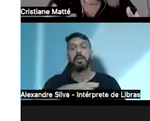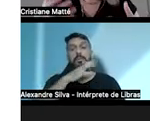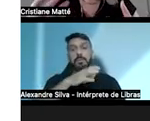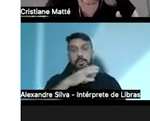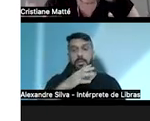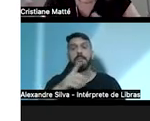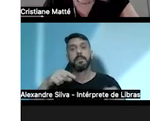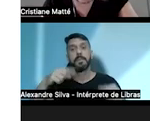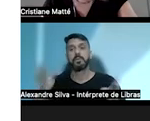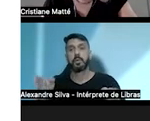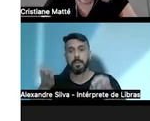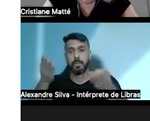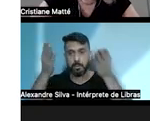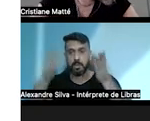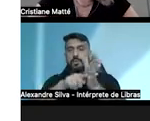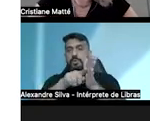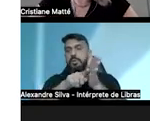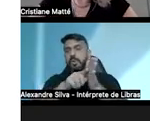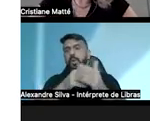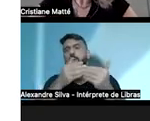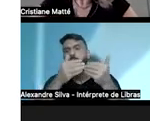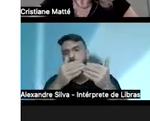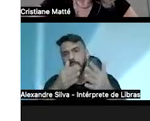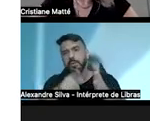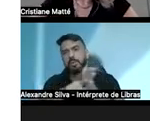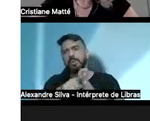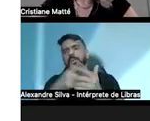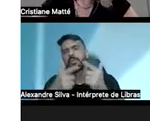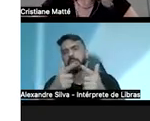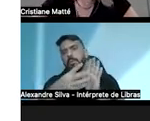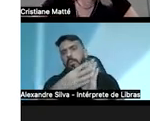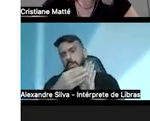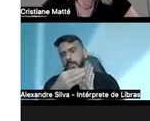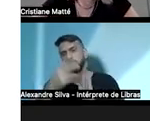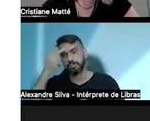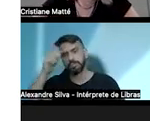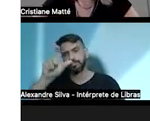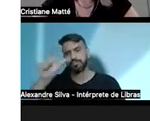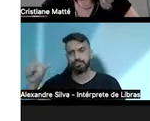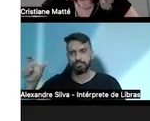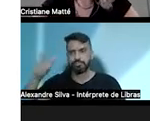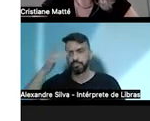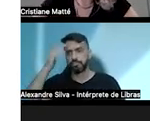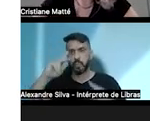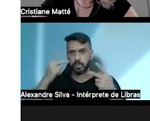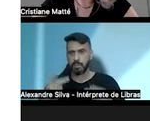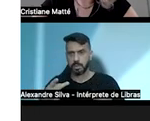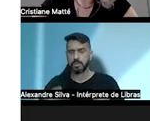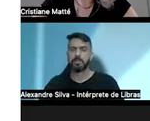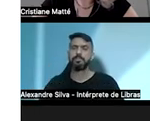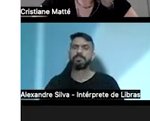para estimular pesquisadores a começarem a trabalhar com modelos humanos, começar a fazer investigações clínicas e